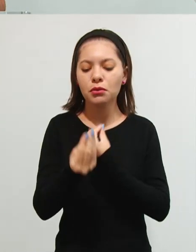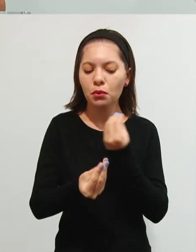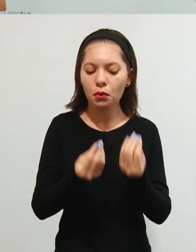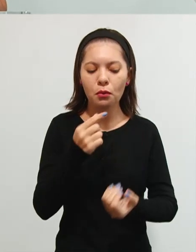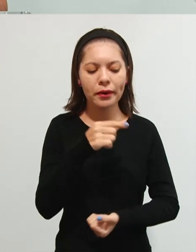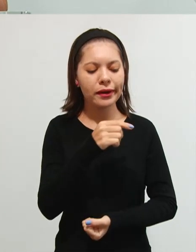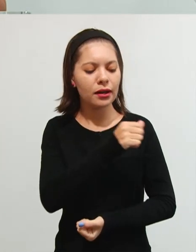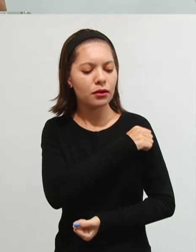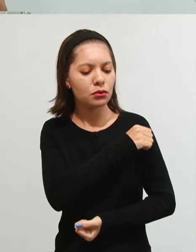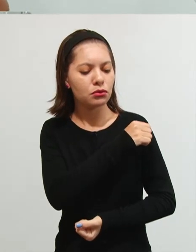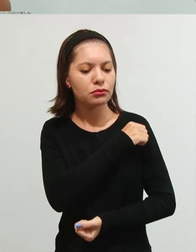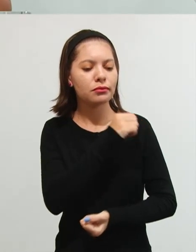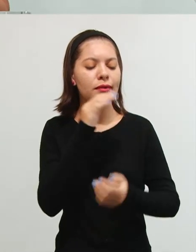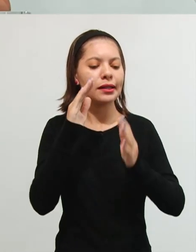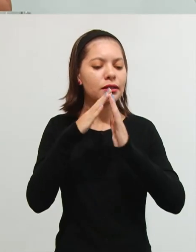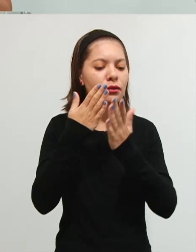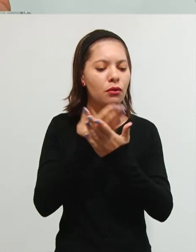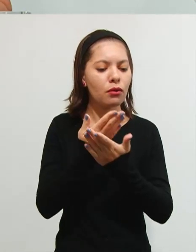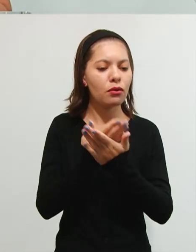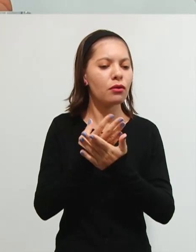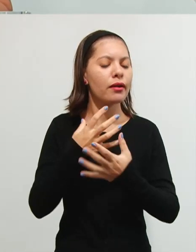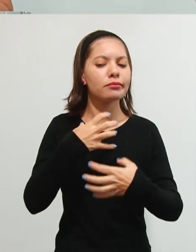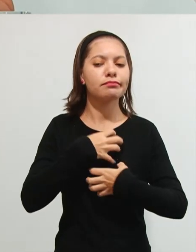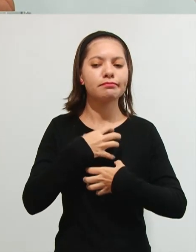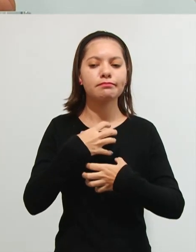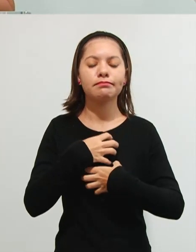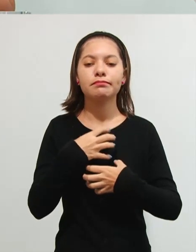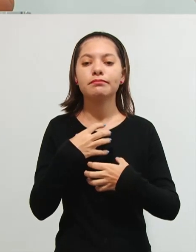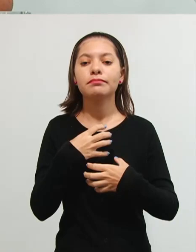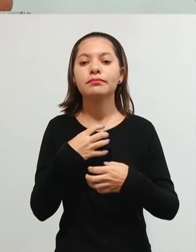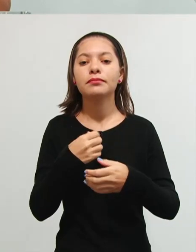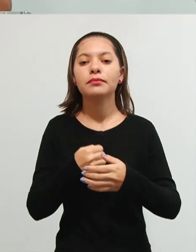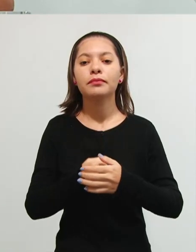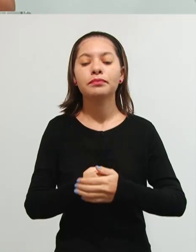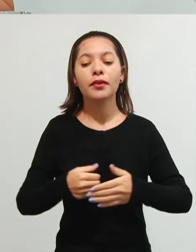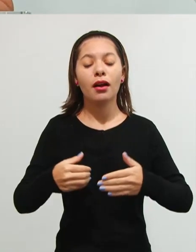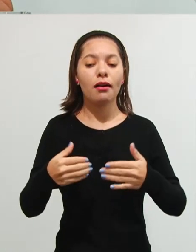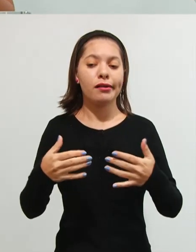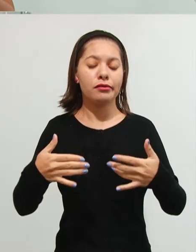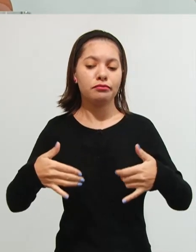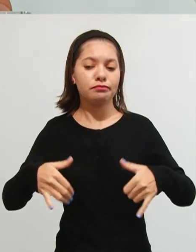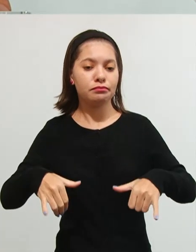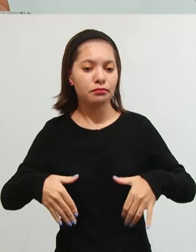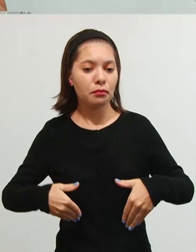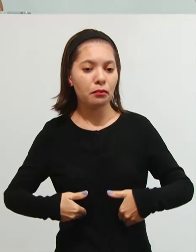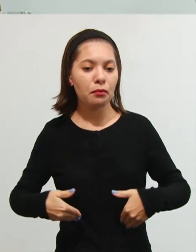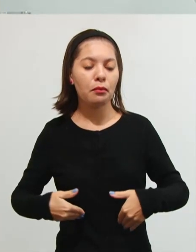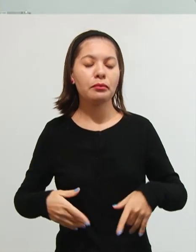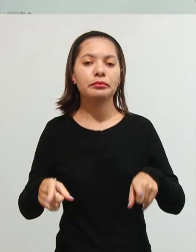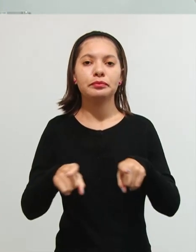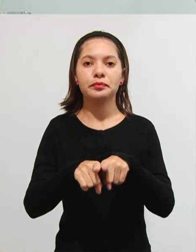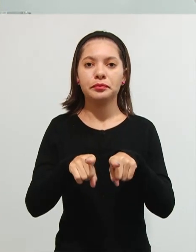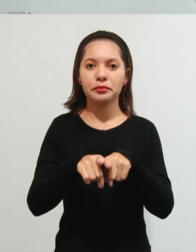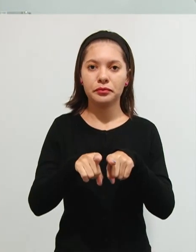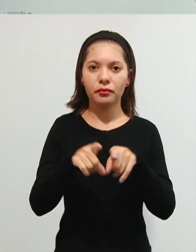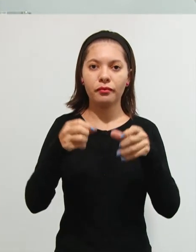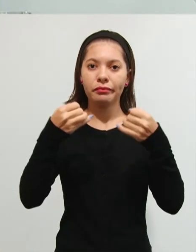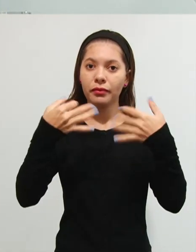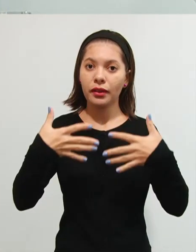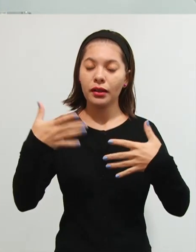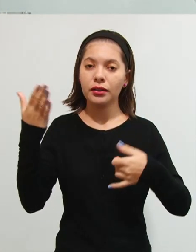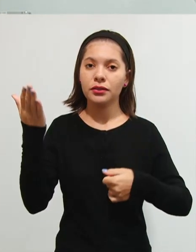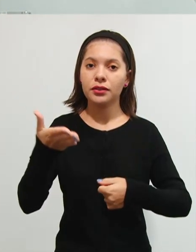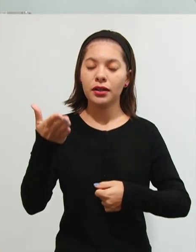chegava à escola, até as questões mesmo físicas, de alimentação. Então, como ele mesmo já falou lá no começo da nossa aula, que ele